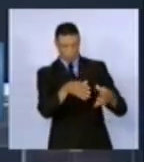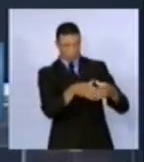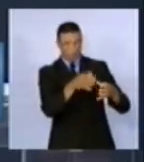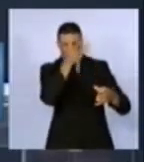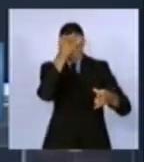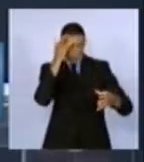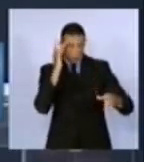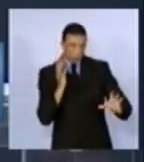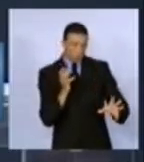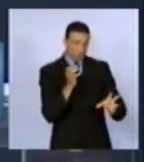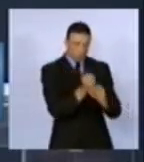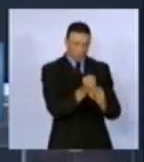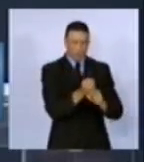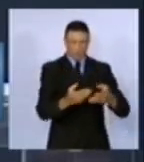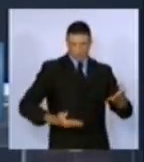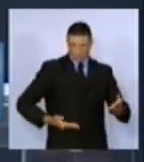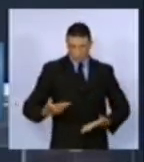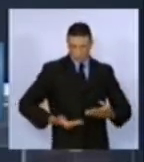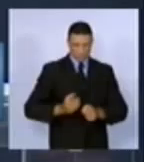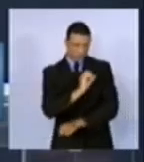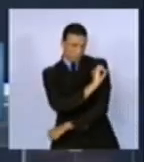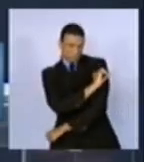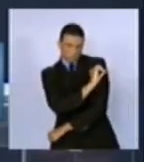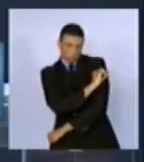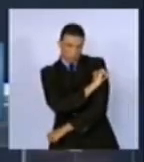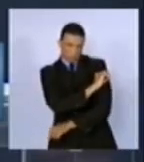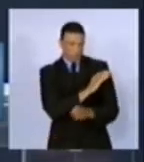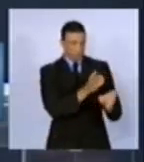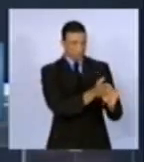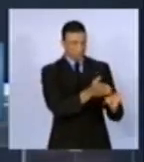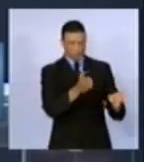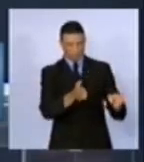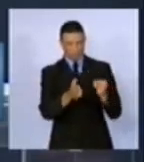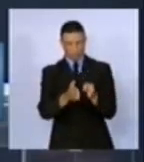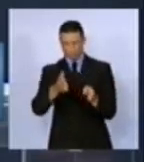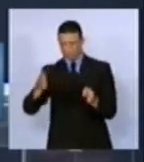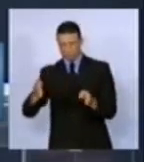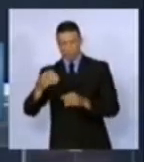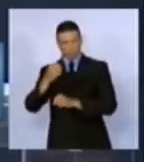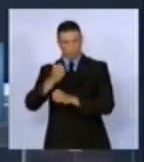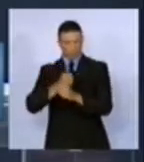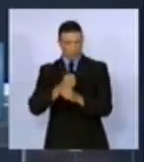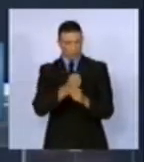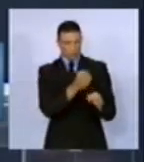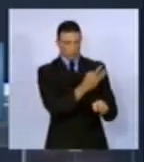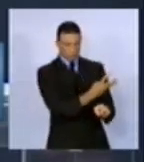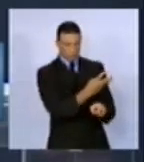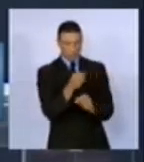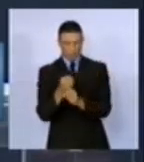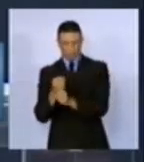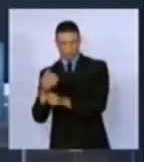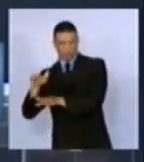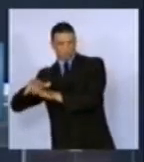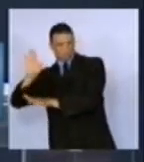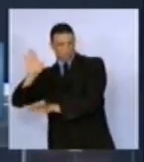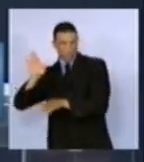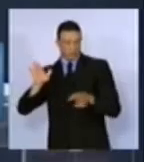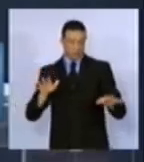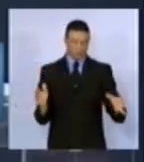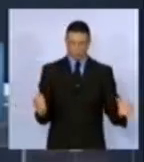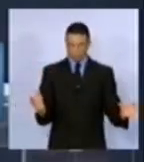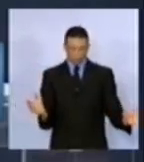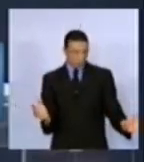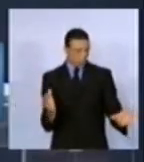analfabetos se juntarmos a primeira e a segunda faixa até 3 anos de estudo 180.000 trabalhadores